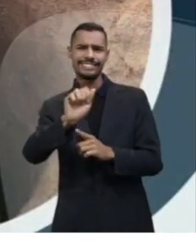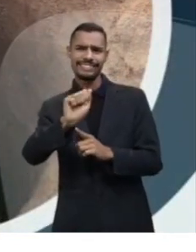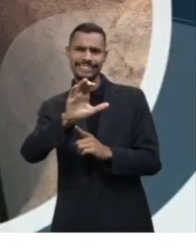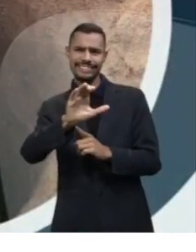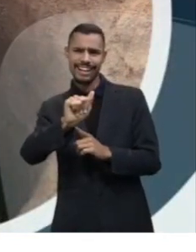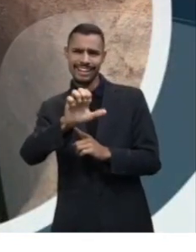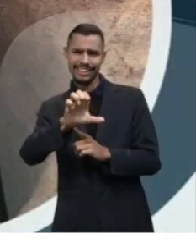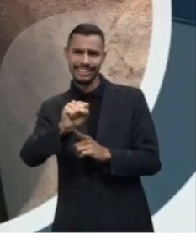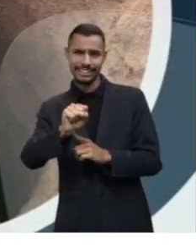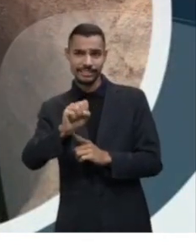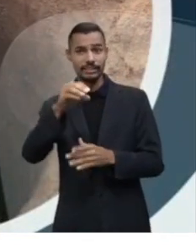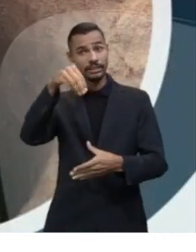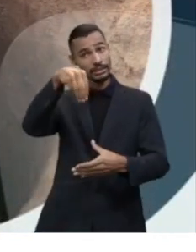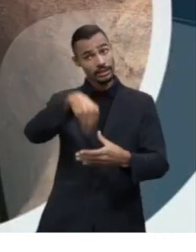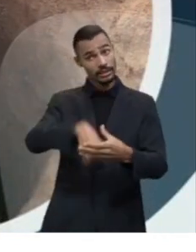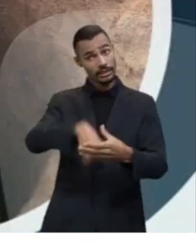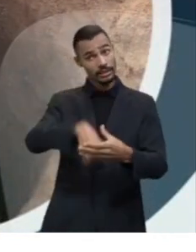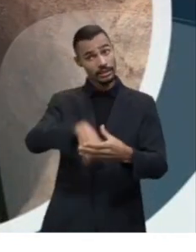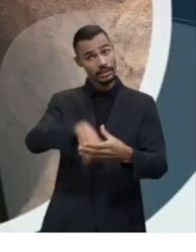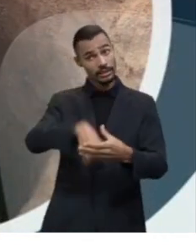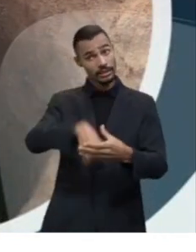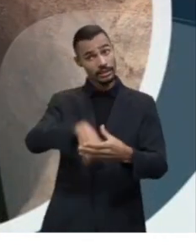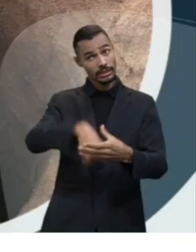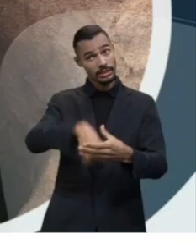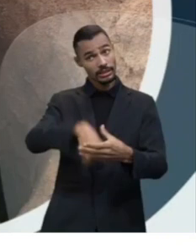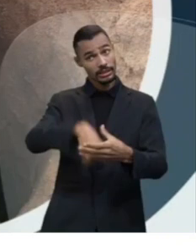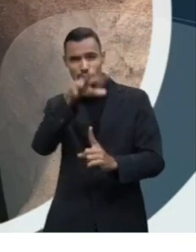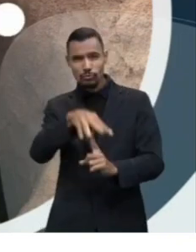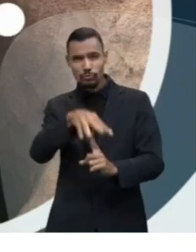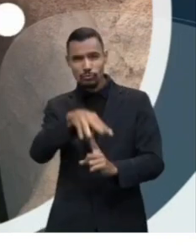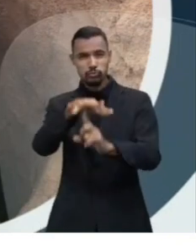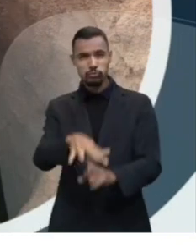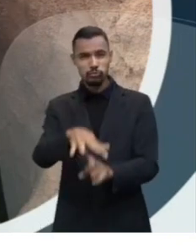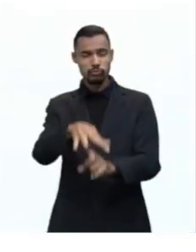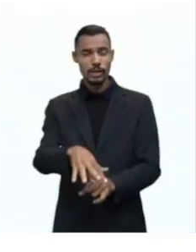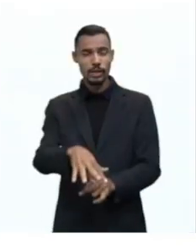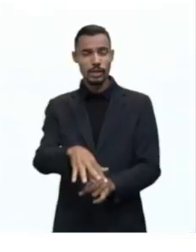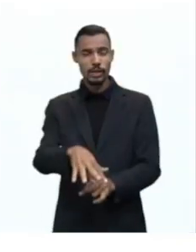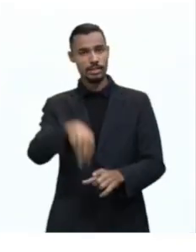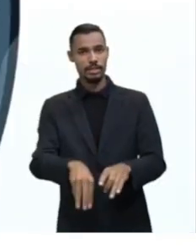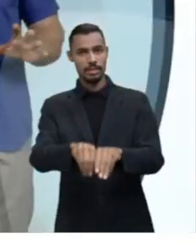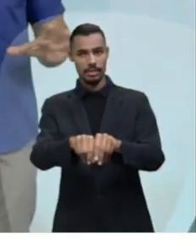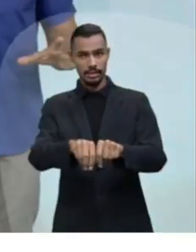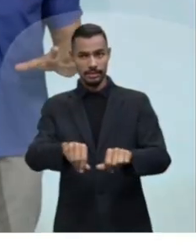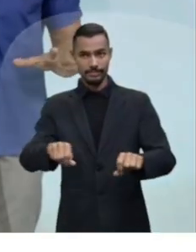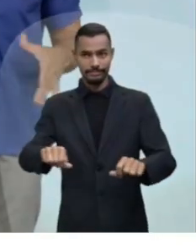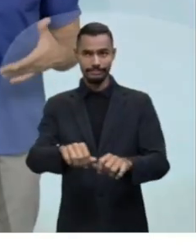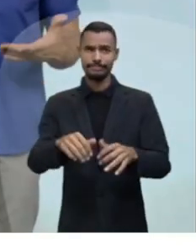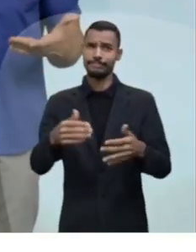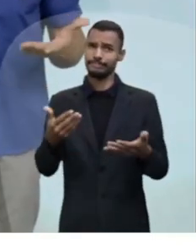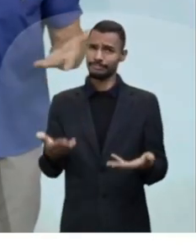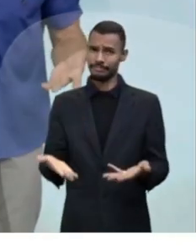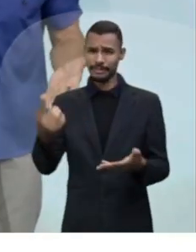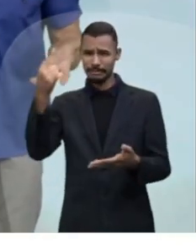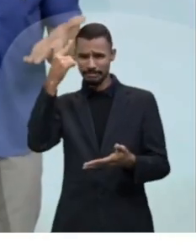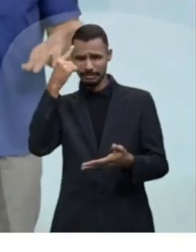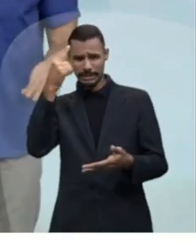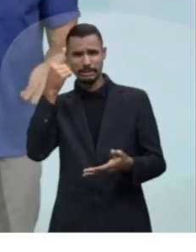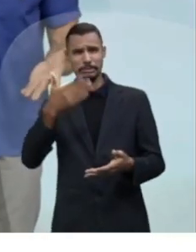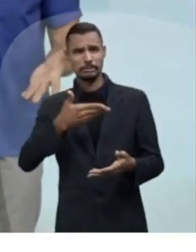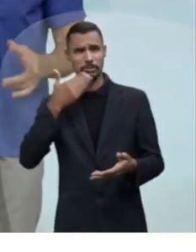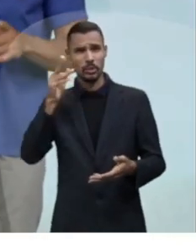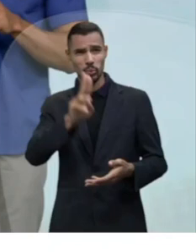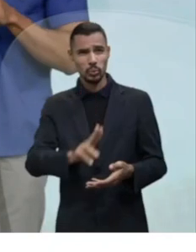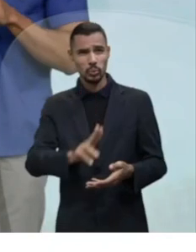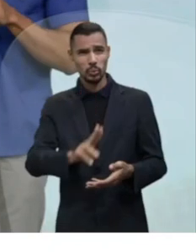estruturas fixas que permitem transferir as cargas da construção para o solo. Mas olha, para projetar melhor o uso